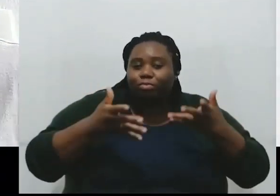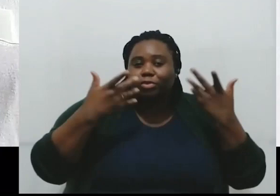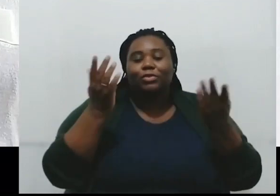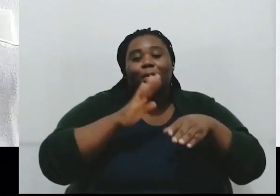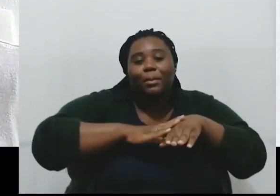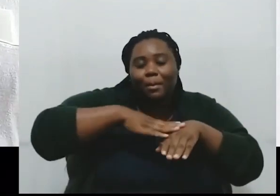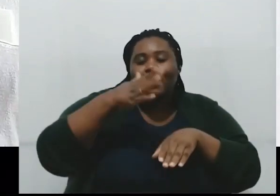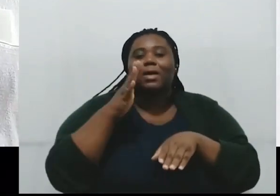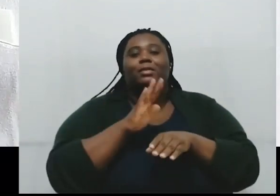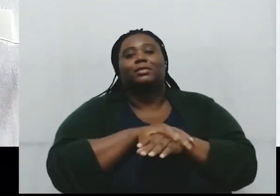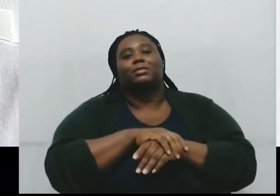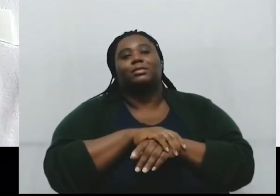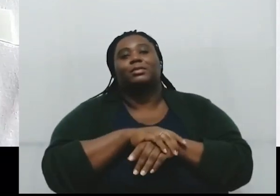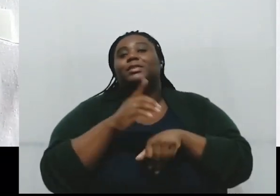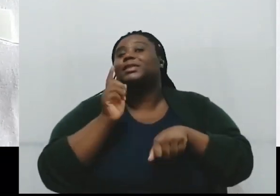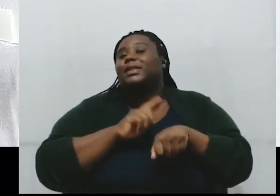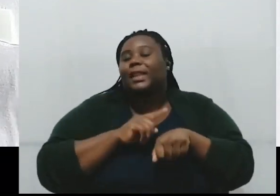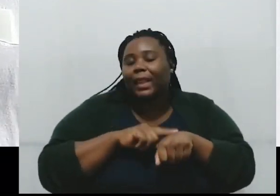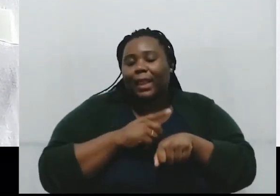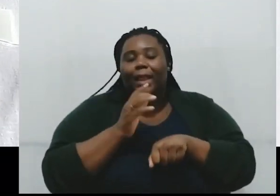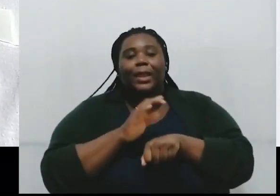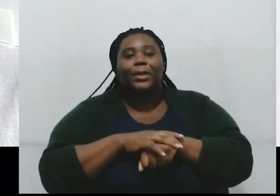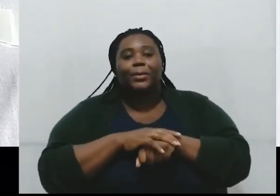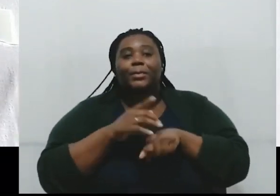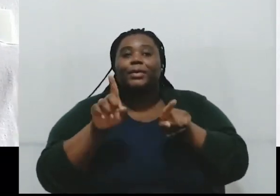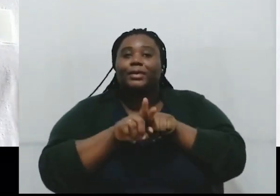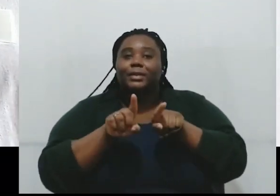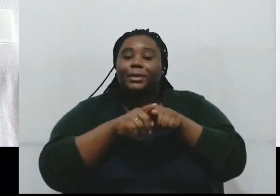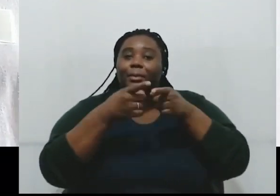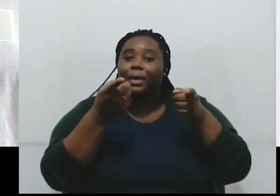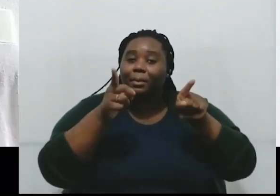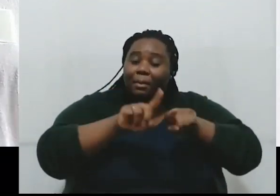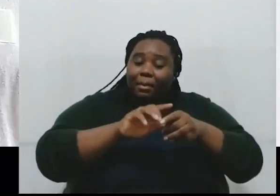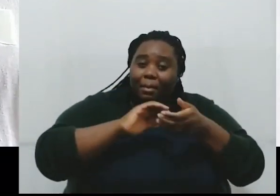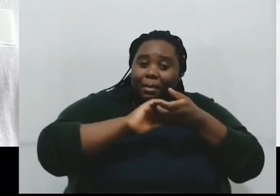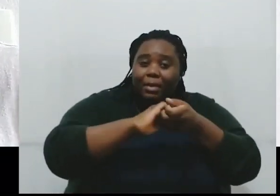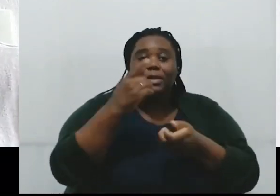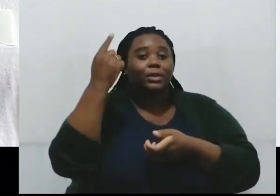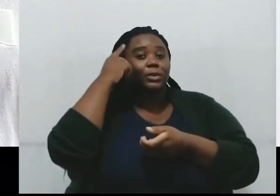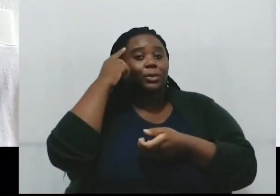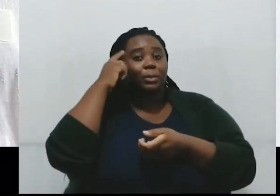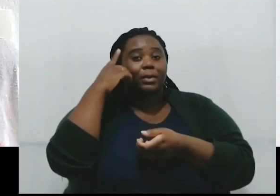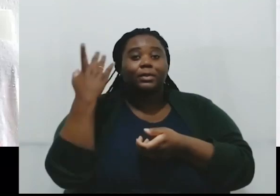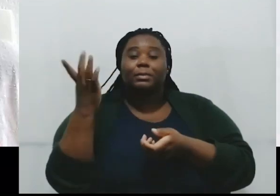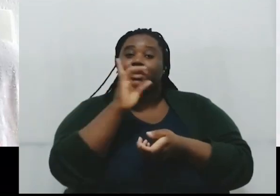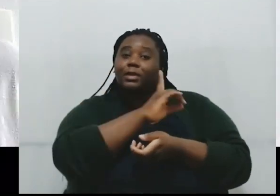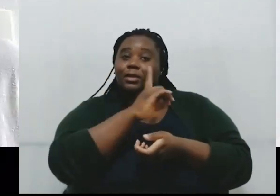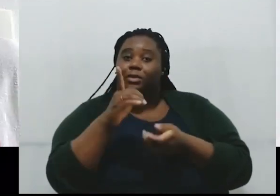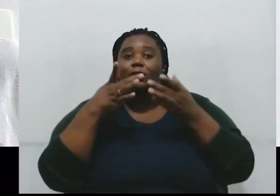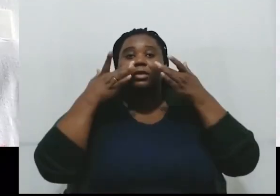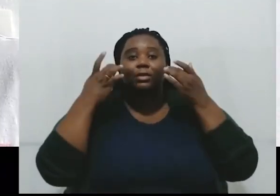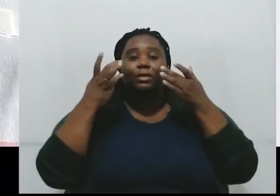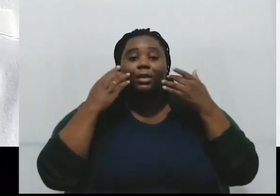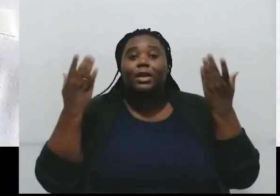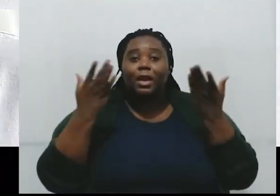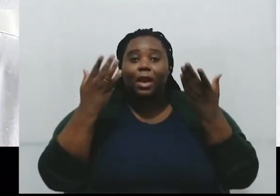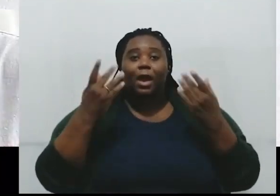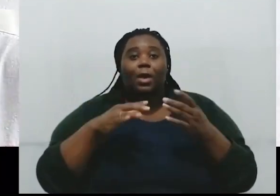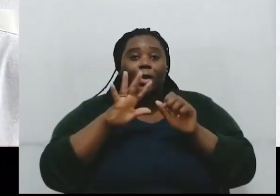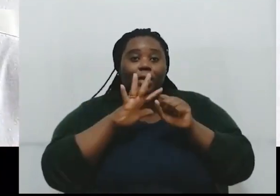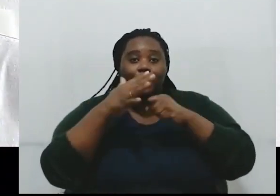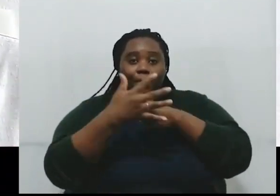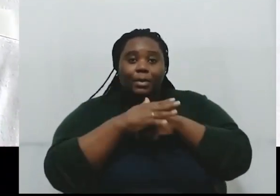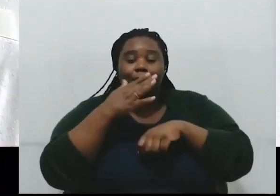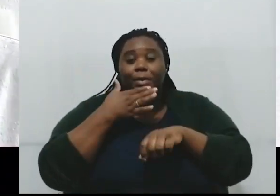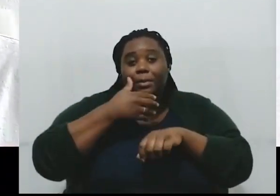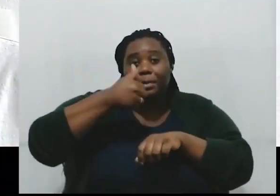mais tempo e alianças nesse pensamento da direção teatral. E agora na pandemia ele ganha força